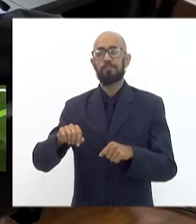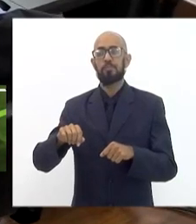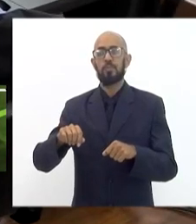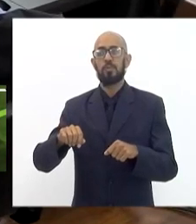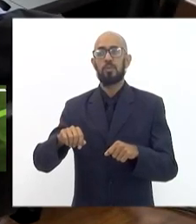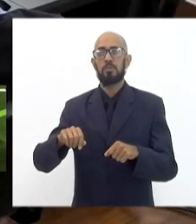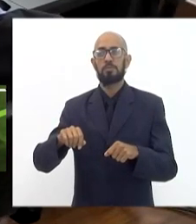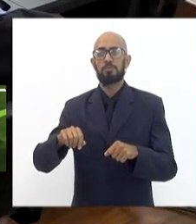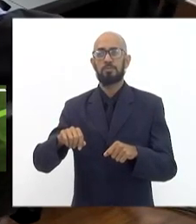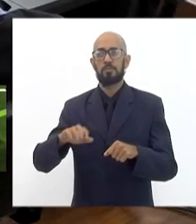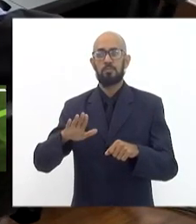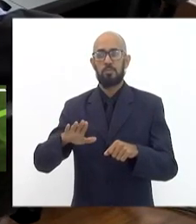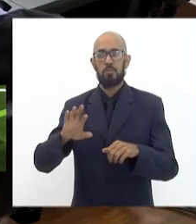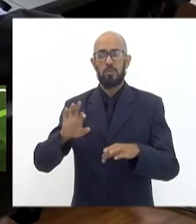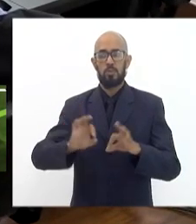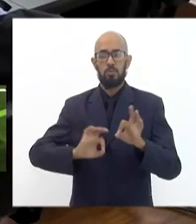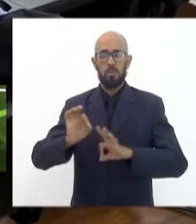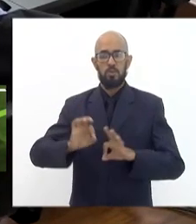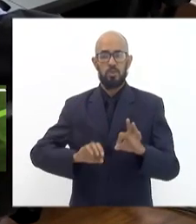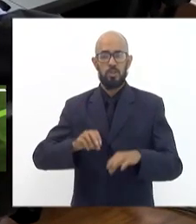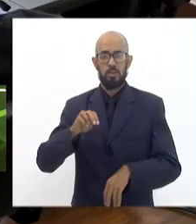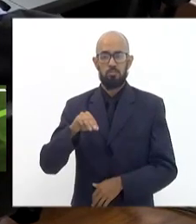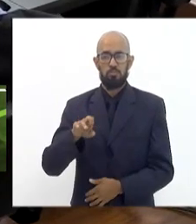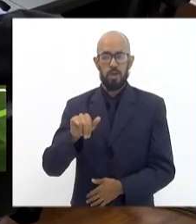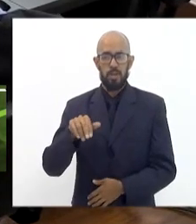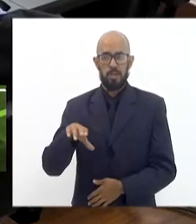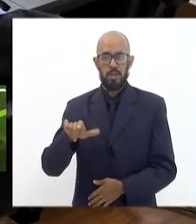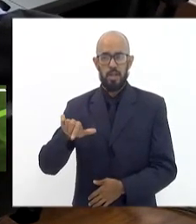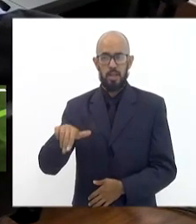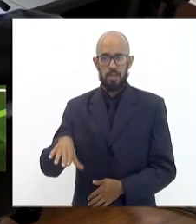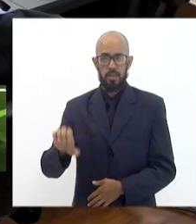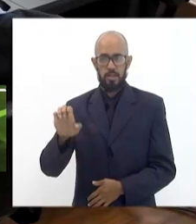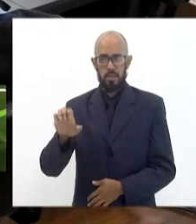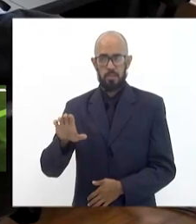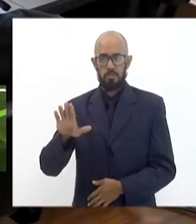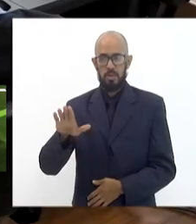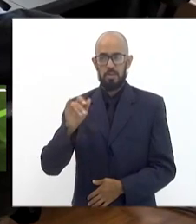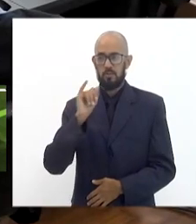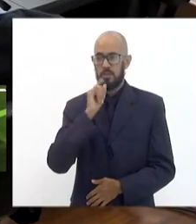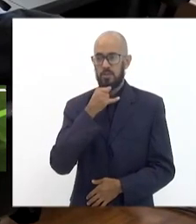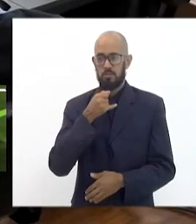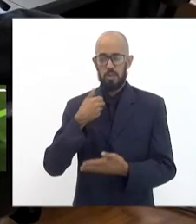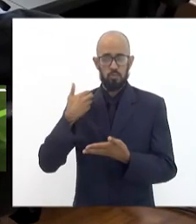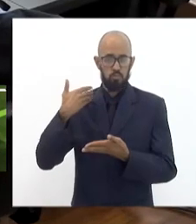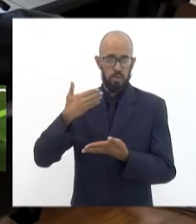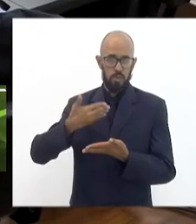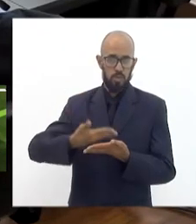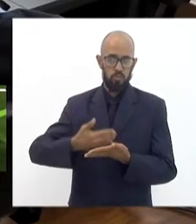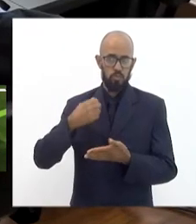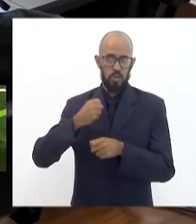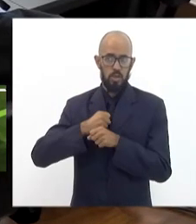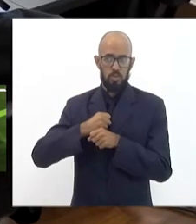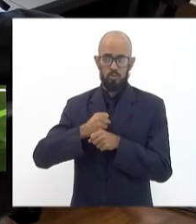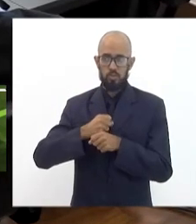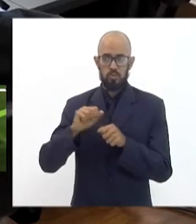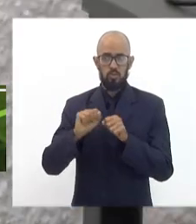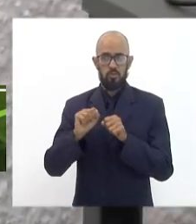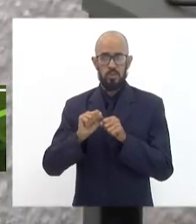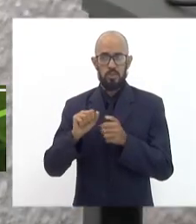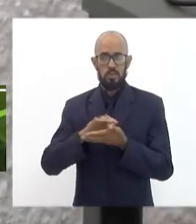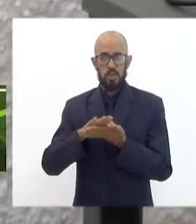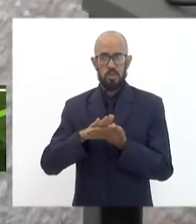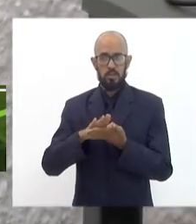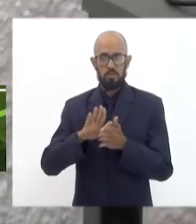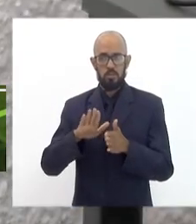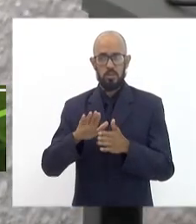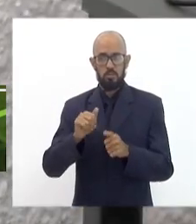que o projeto era da Marilene lá de trás mas infelizmente passaram os anos não aproveitaram não foi feito mas isso aí o